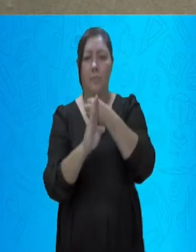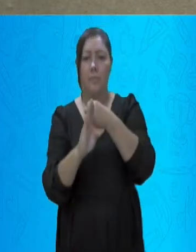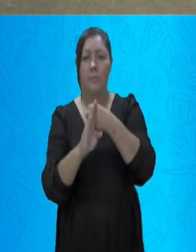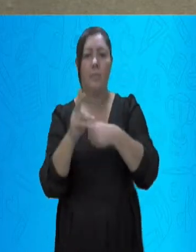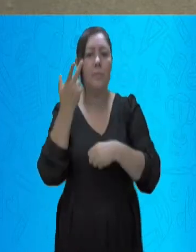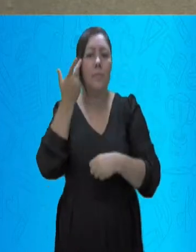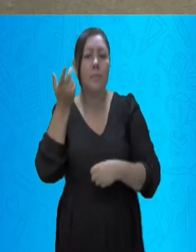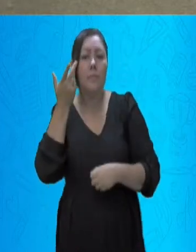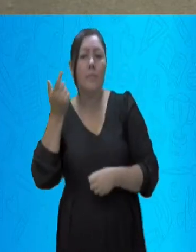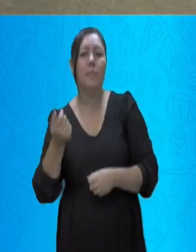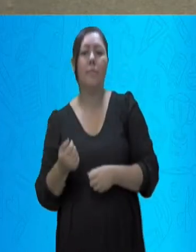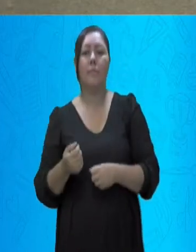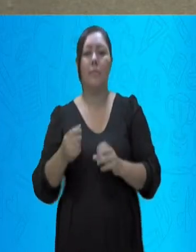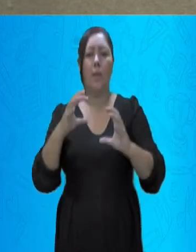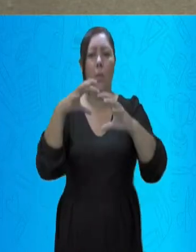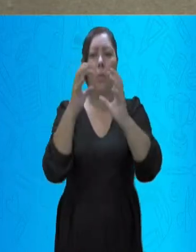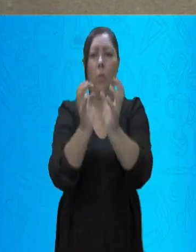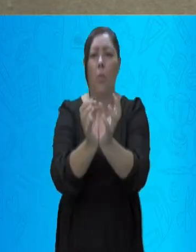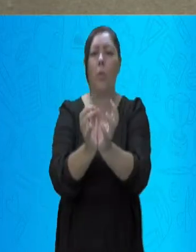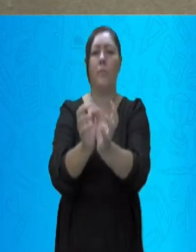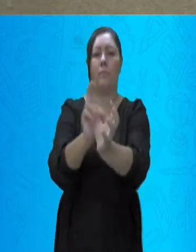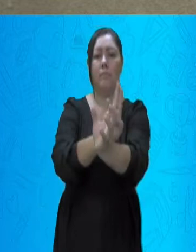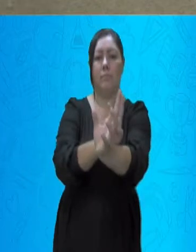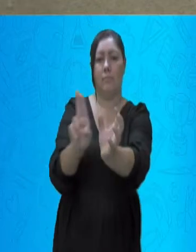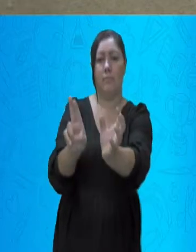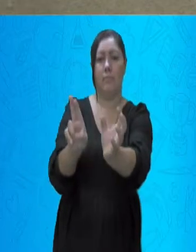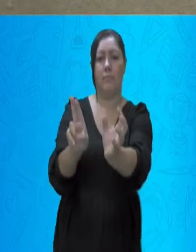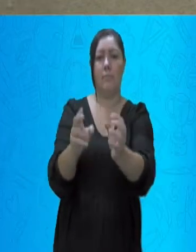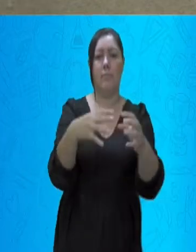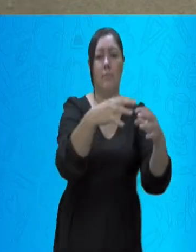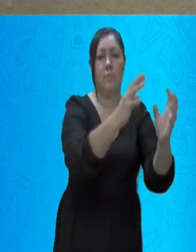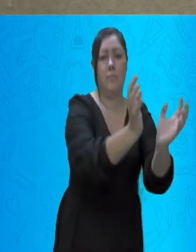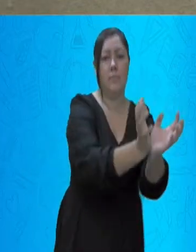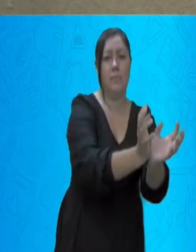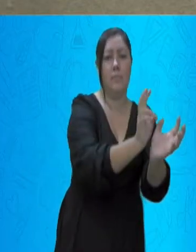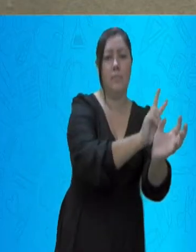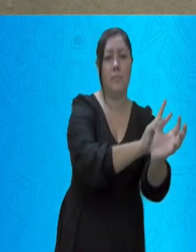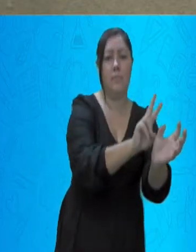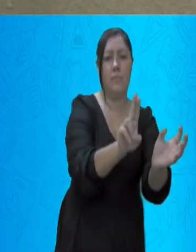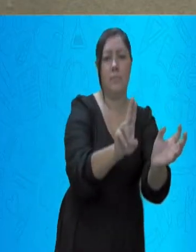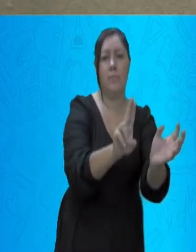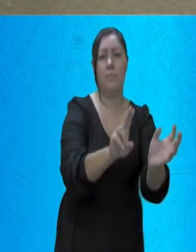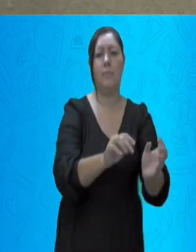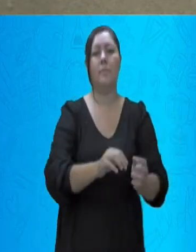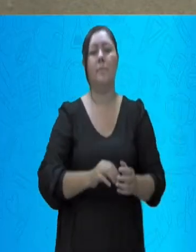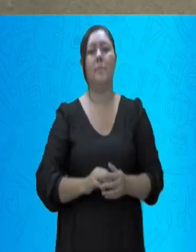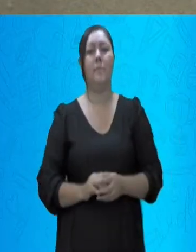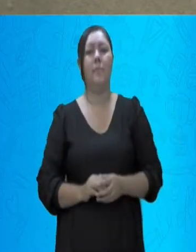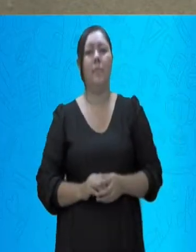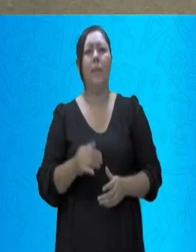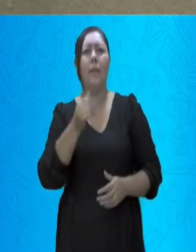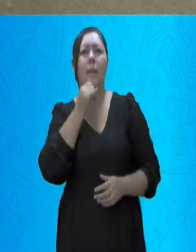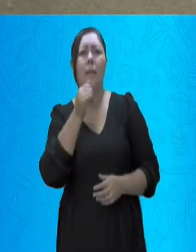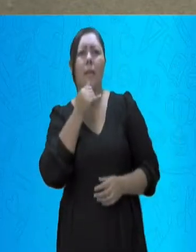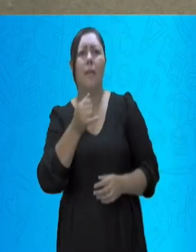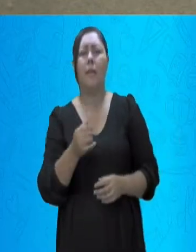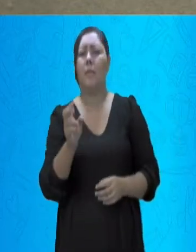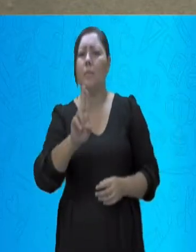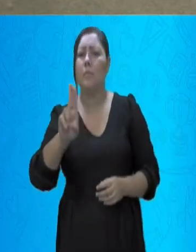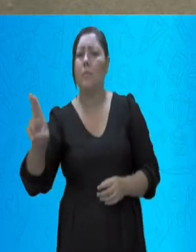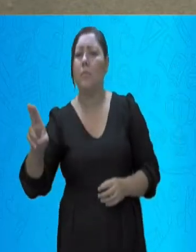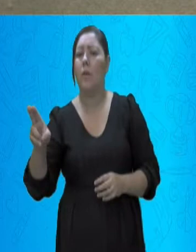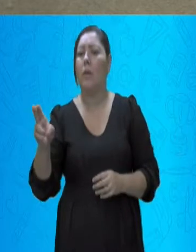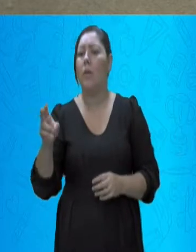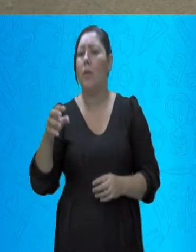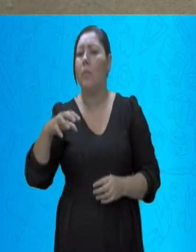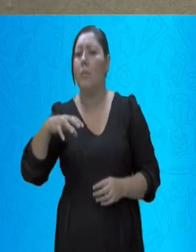um grupo, no geral. Então, por exemplo, eu dei um grupo, eu nomeei aquele tipo de animal. Cachorro, são